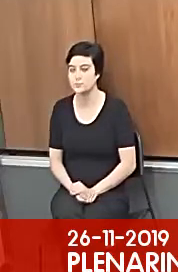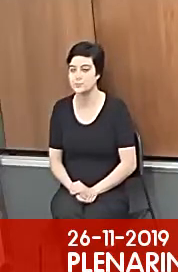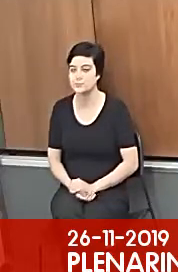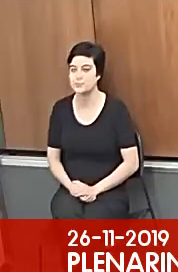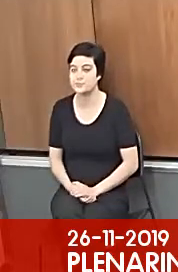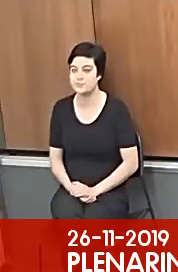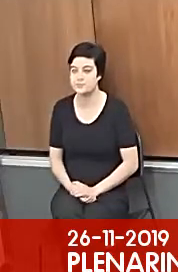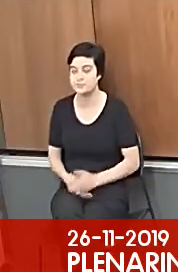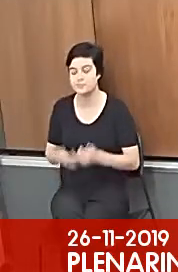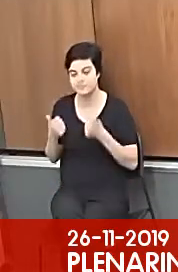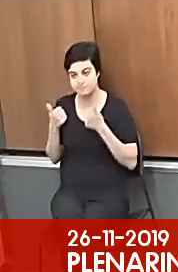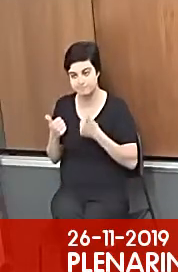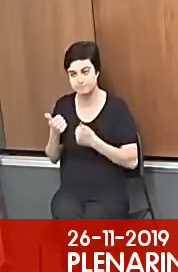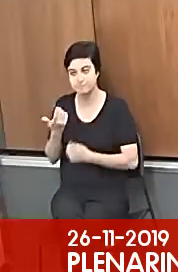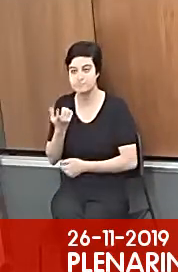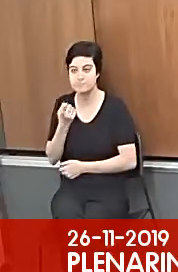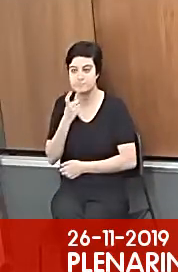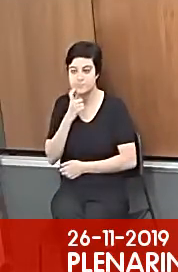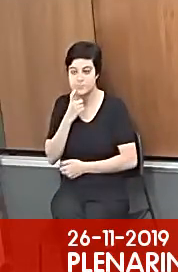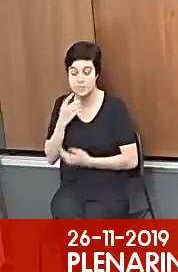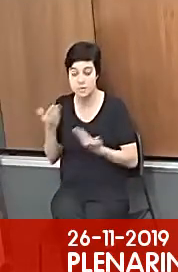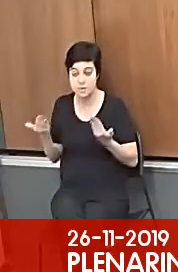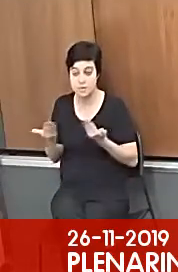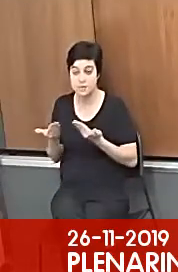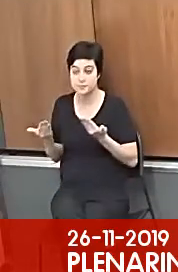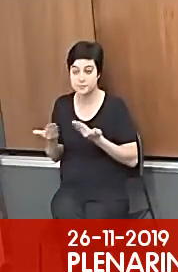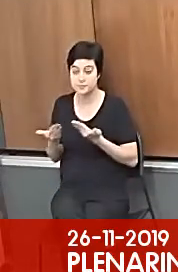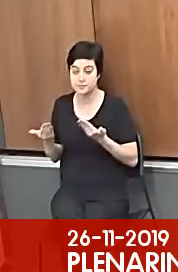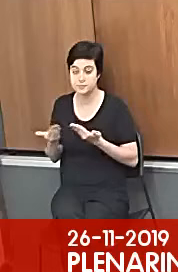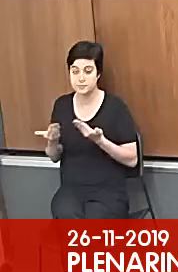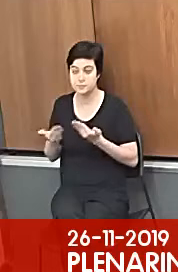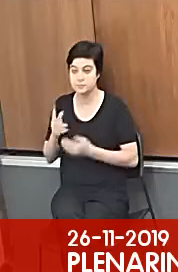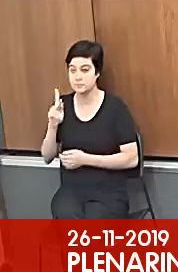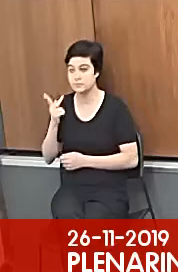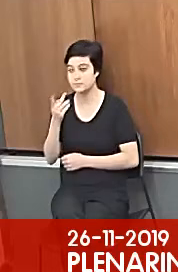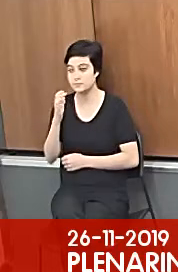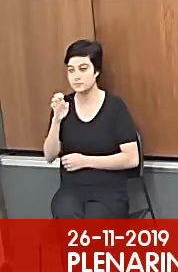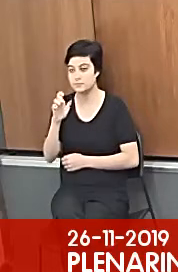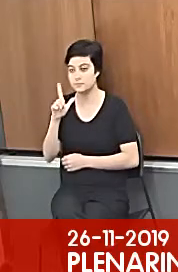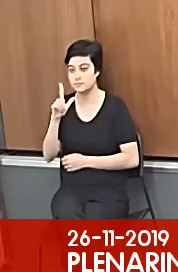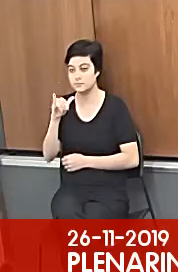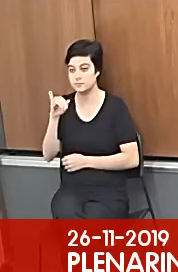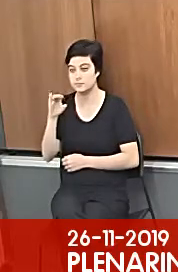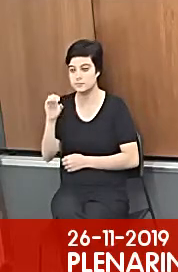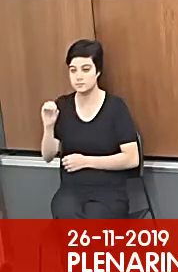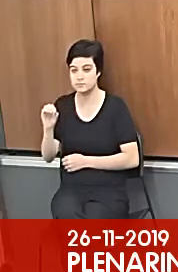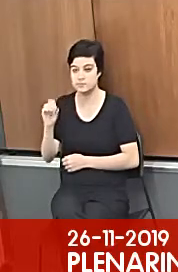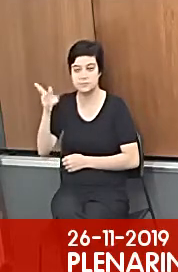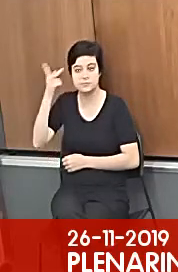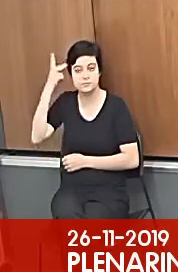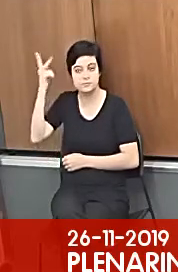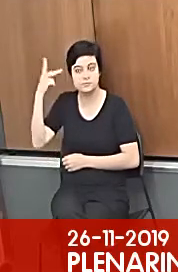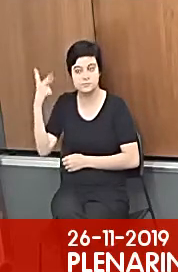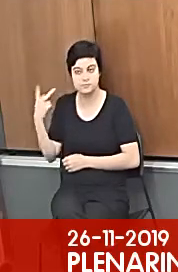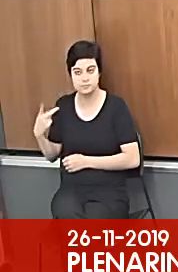Muito bem, Selma. Agora, Hélio Alves de Melo Neto,